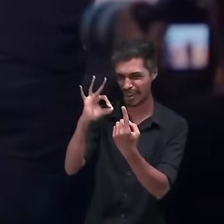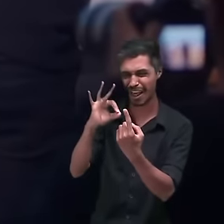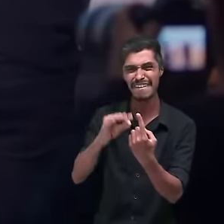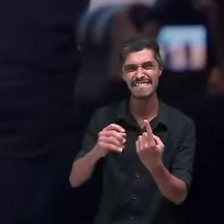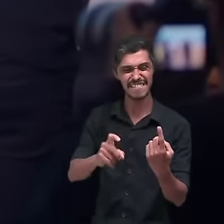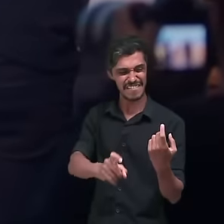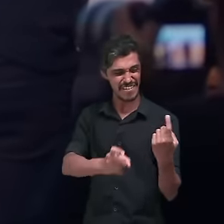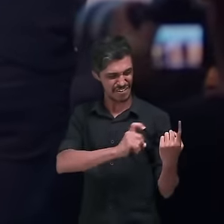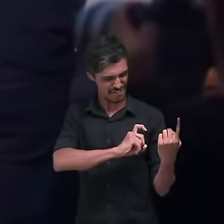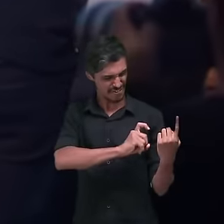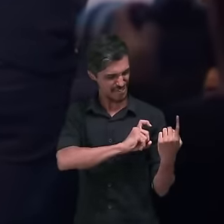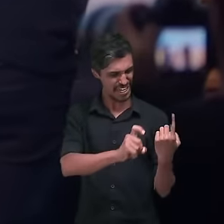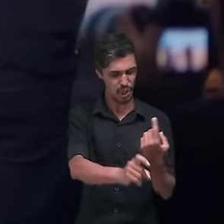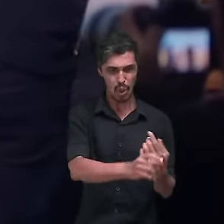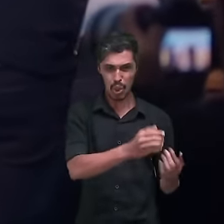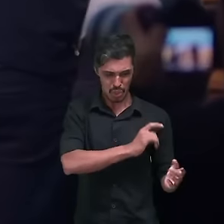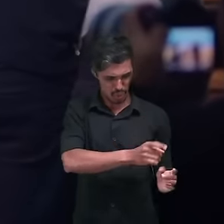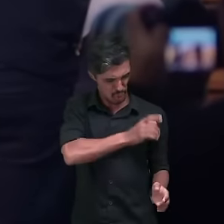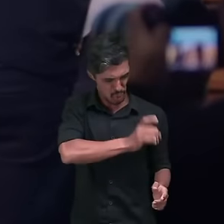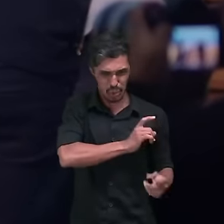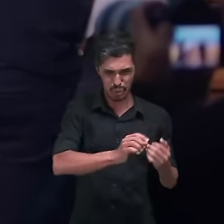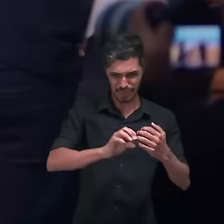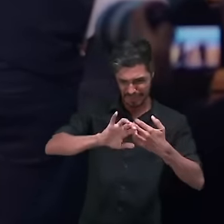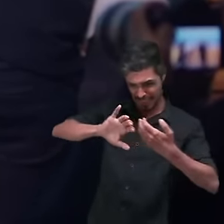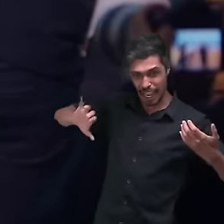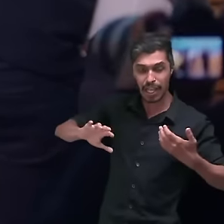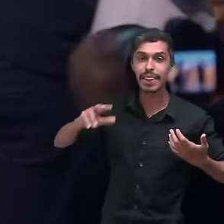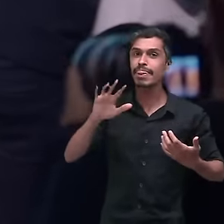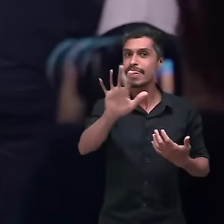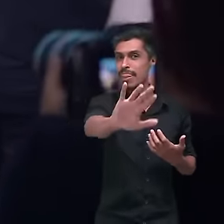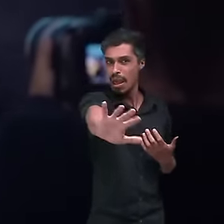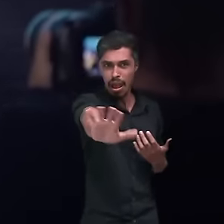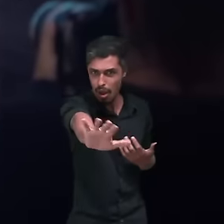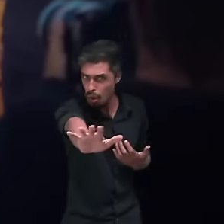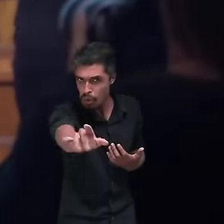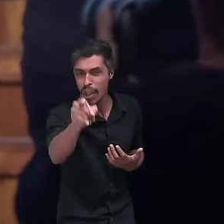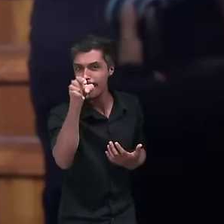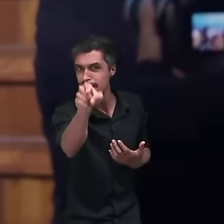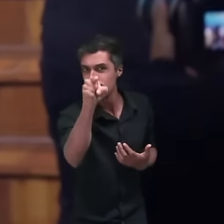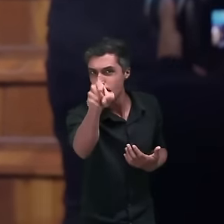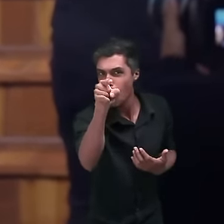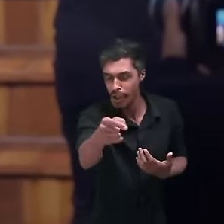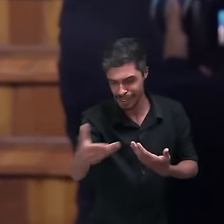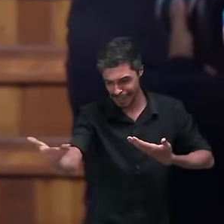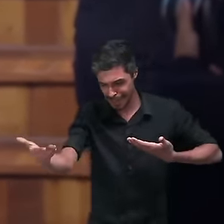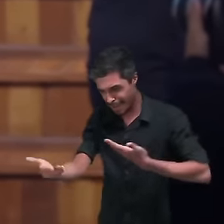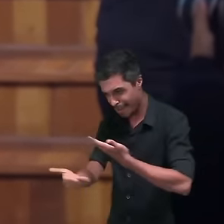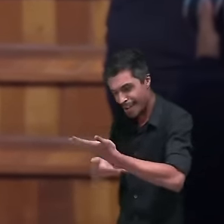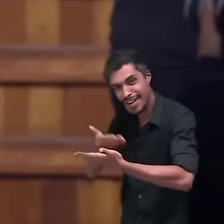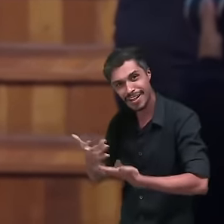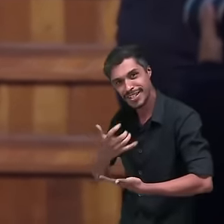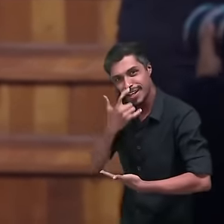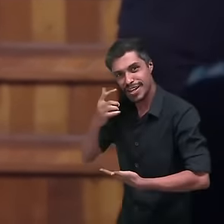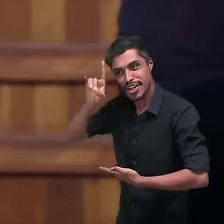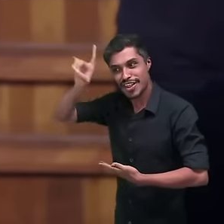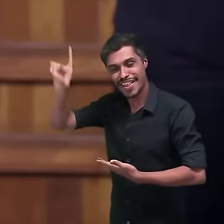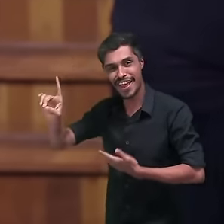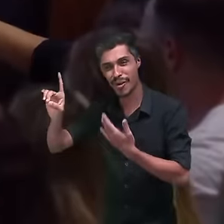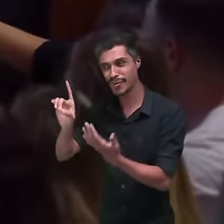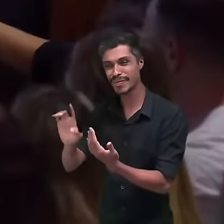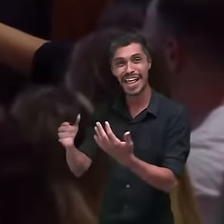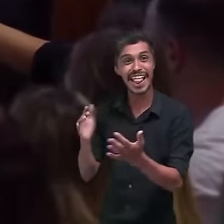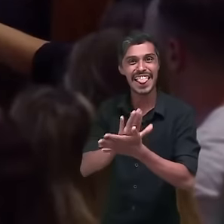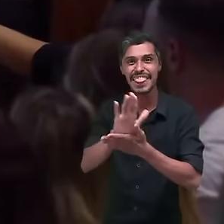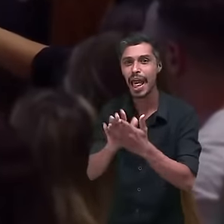en tu ministerio. Não permita que nada interfiera en tu relacionamiento, en tu intimidad con Deus. Não permita que nada,